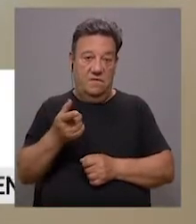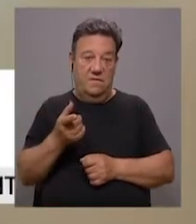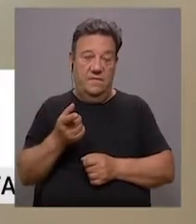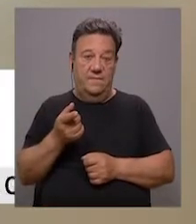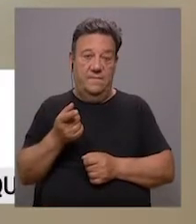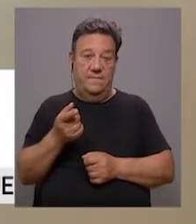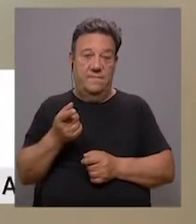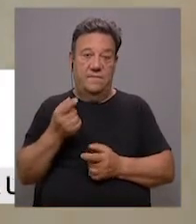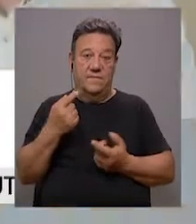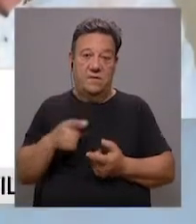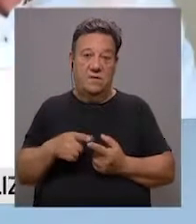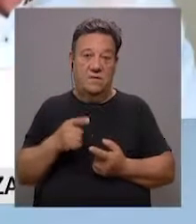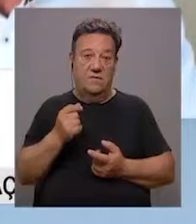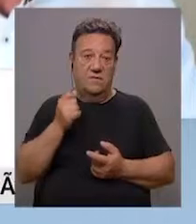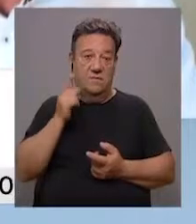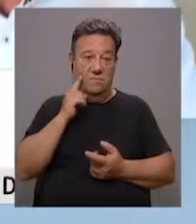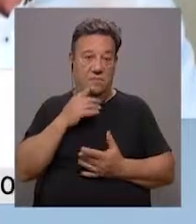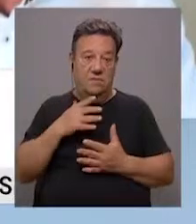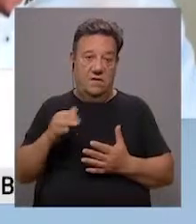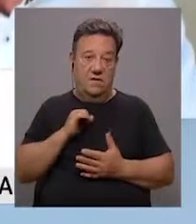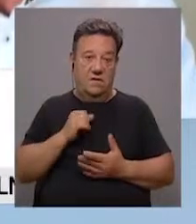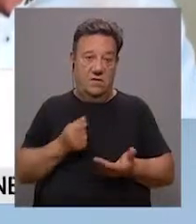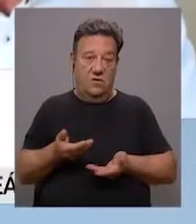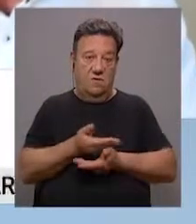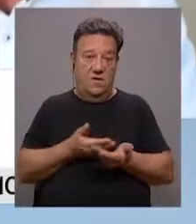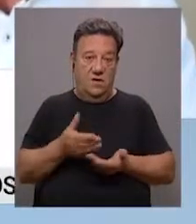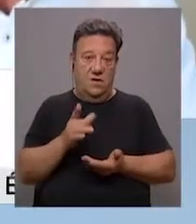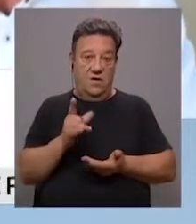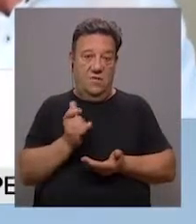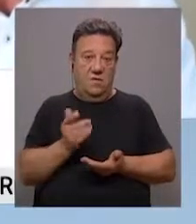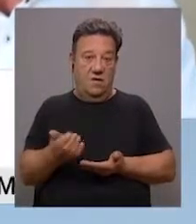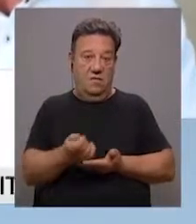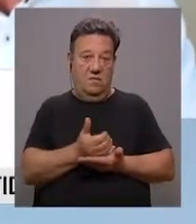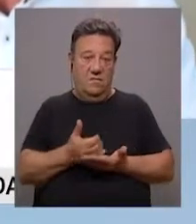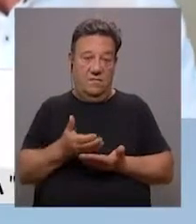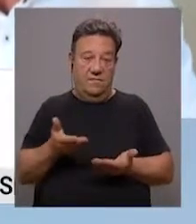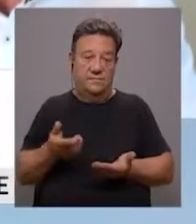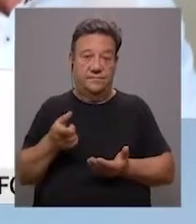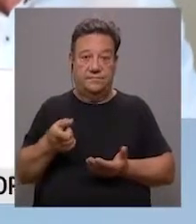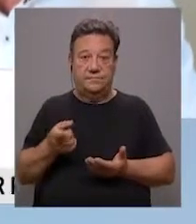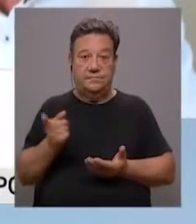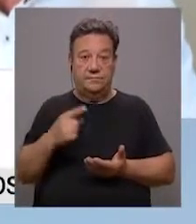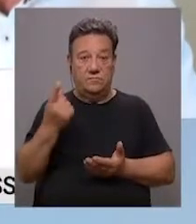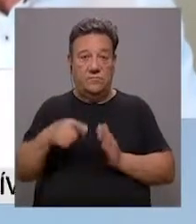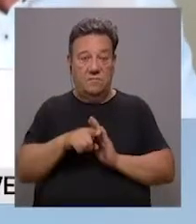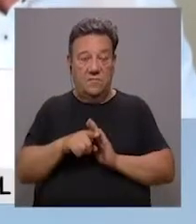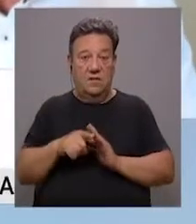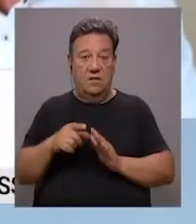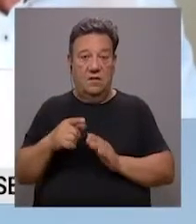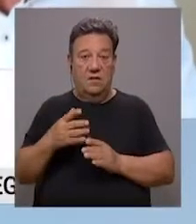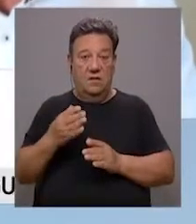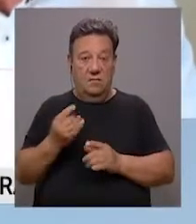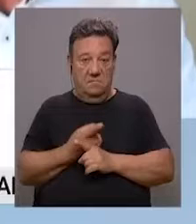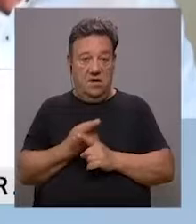setor, com um peso significativo na nossa economia local. Esta é mais uma medida entre muitas